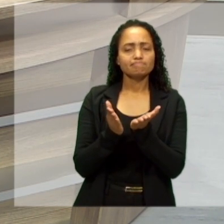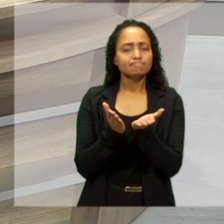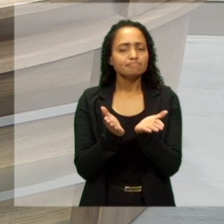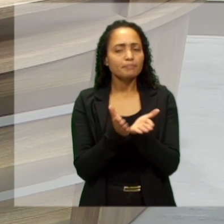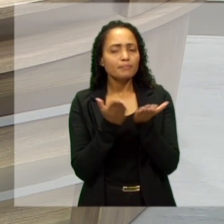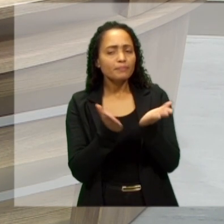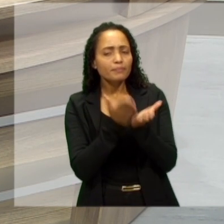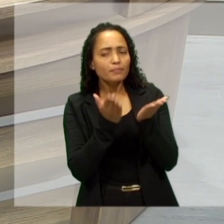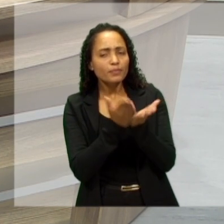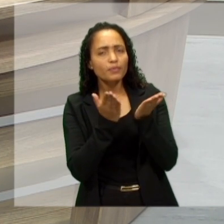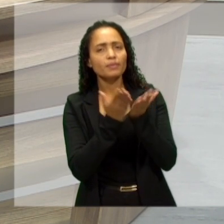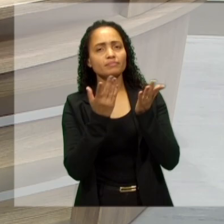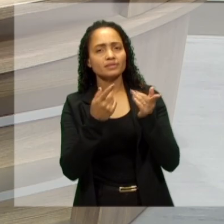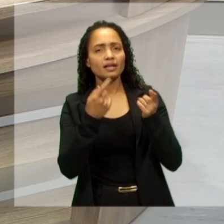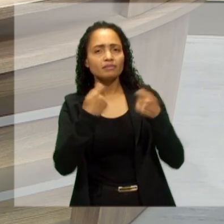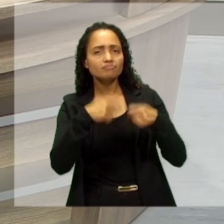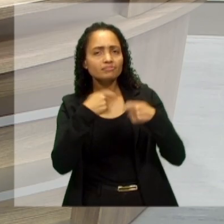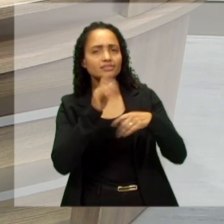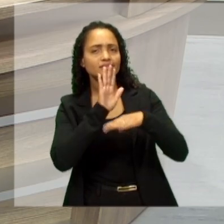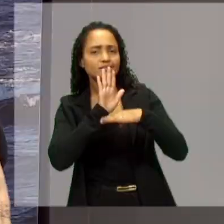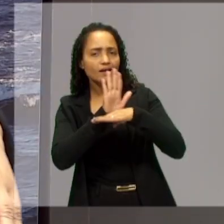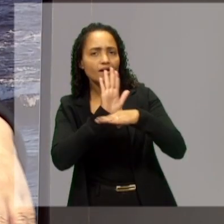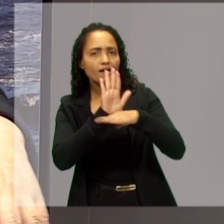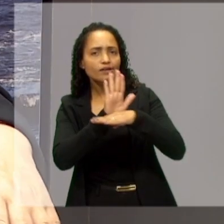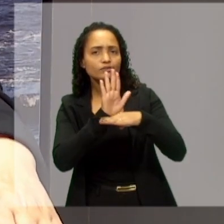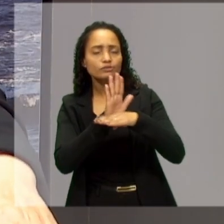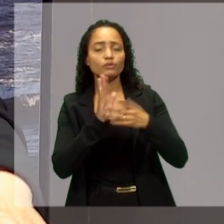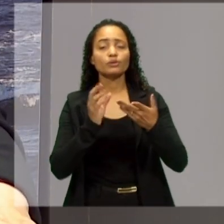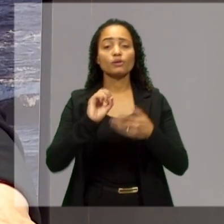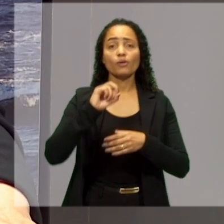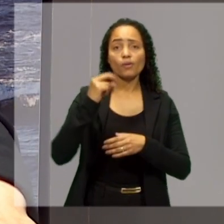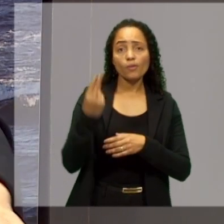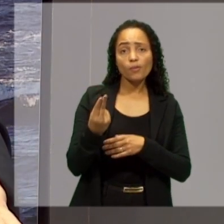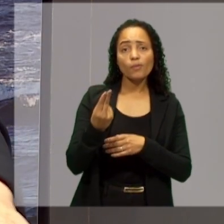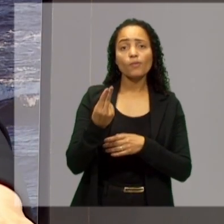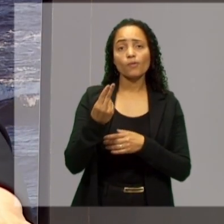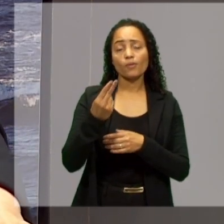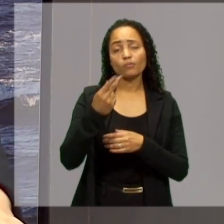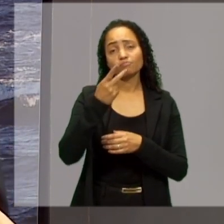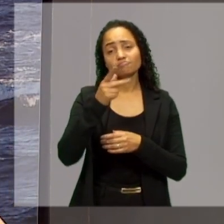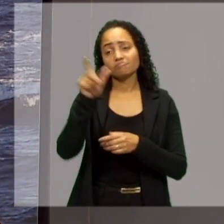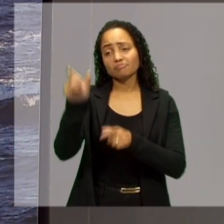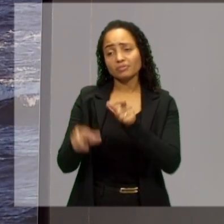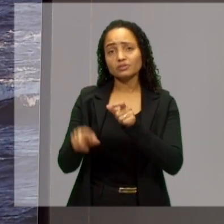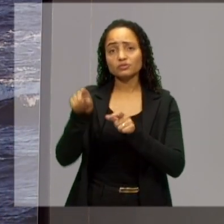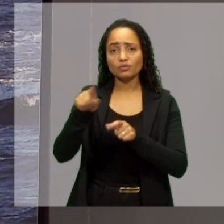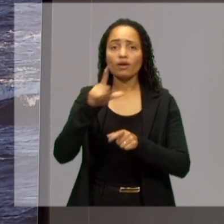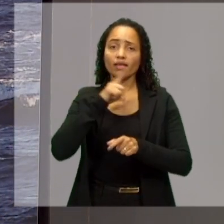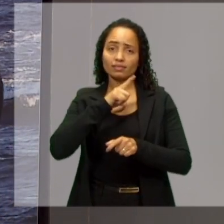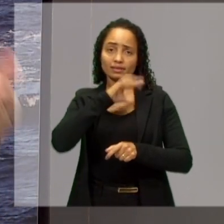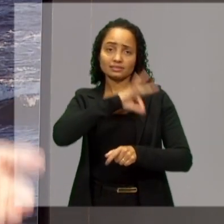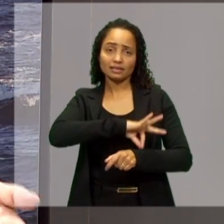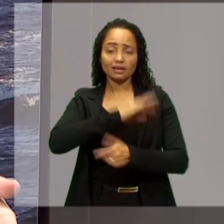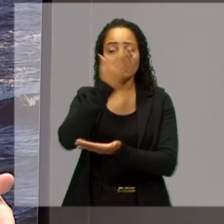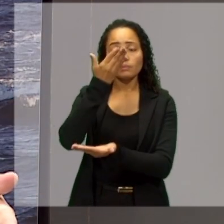tem insuficiência de recursos, mas de repente alguém que tem tinha uma determinada renda, mas perdeu o emprego